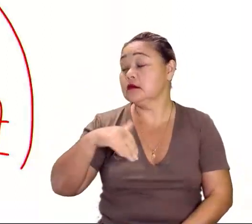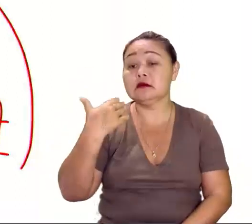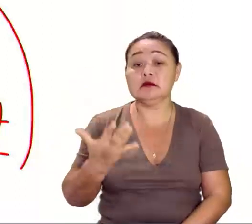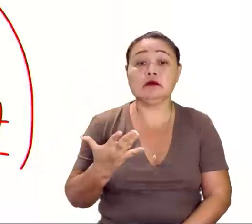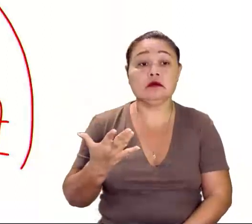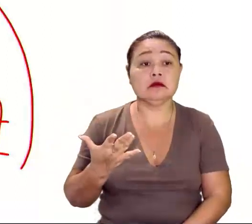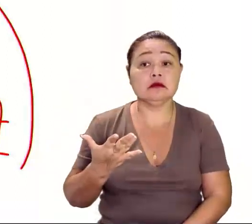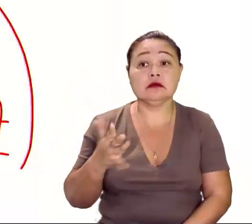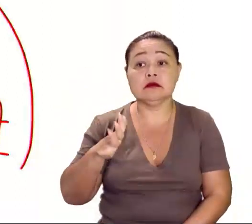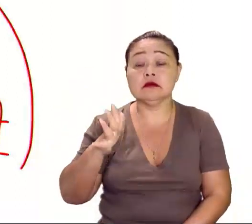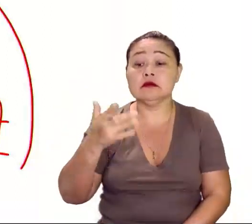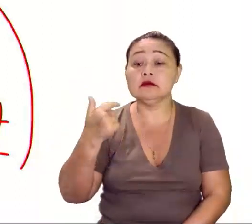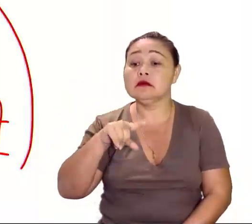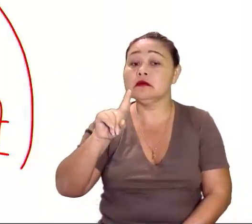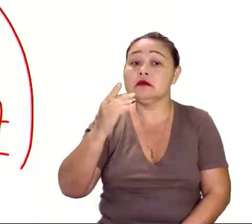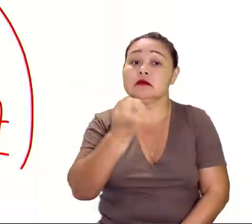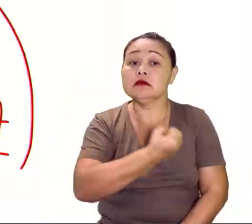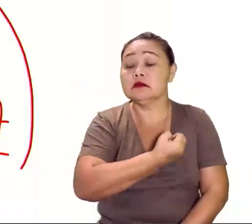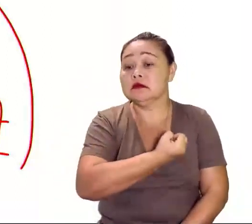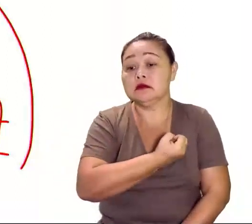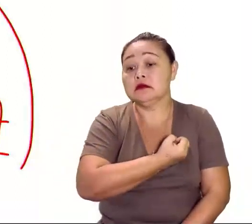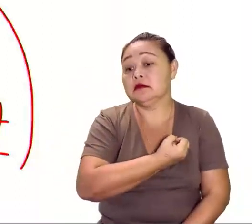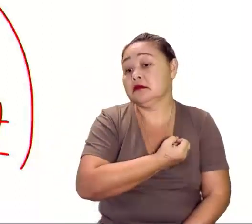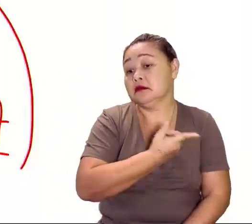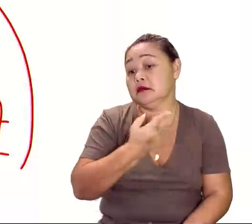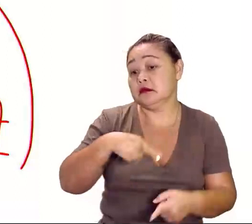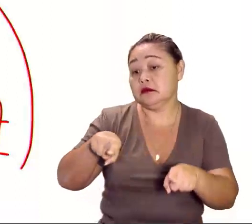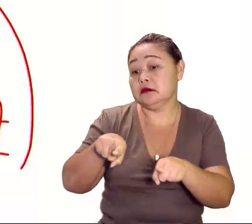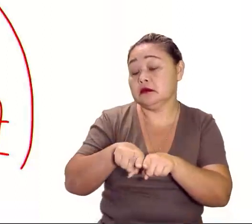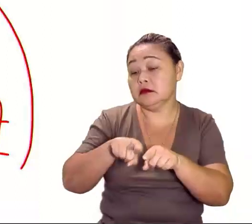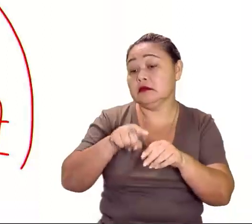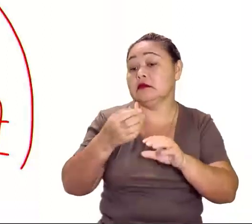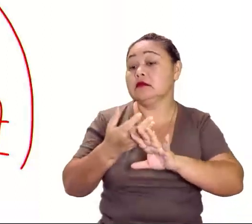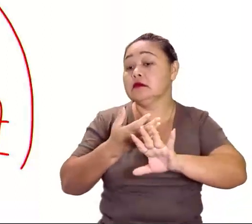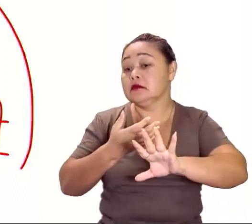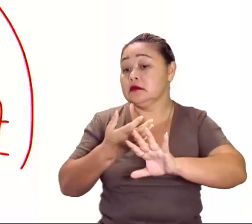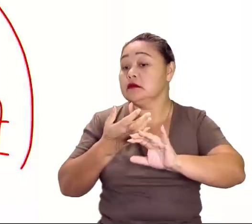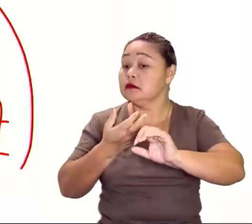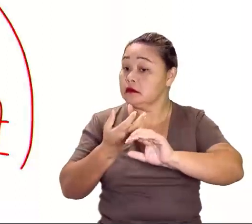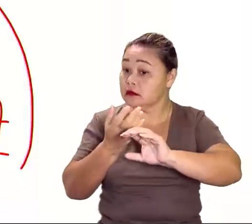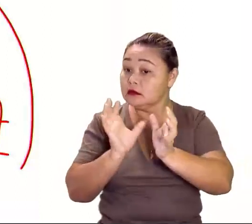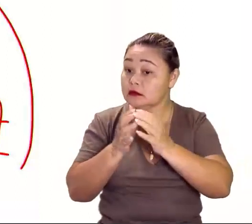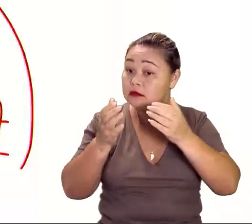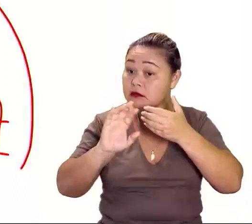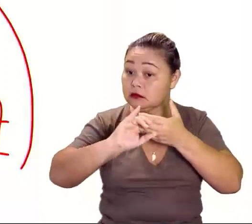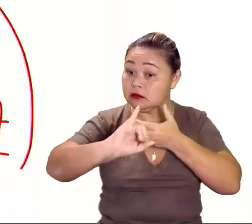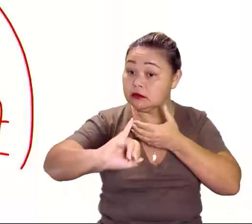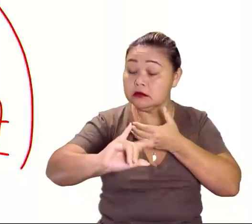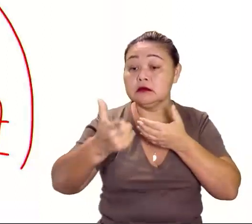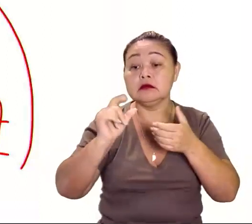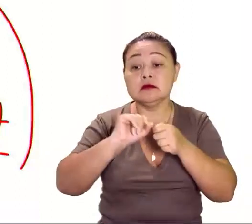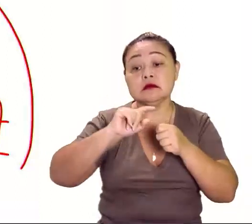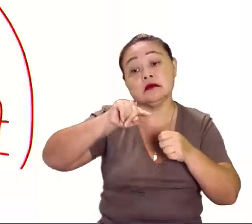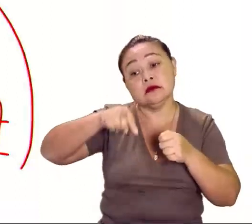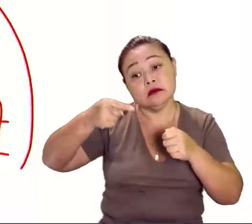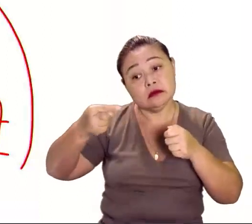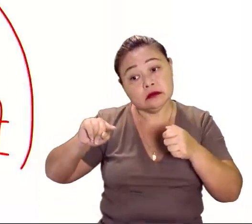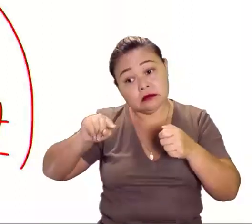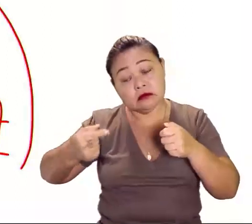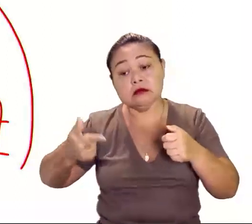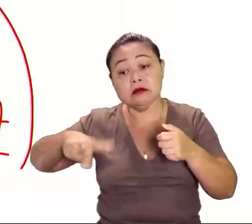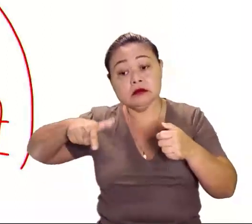ali, como no gabarito, um número irracional, né? Dividir ali 1 por 3, vai dar uma dízima periódica. Então, pode aparecer também